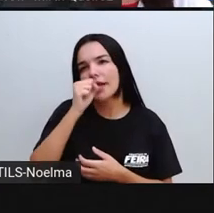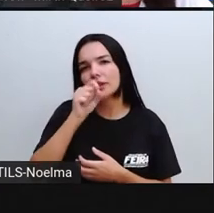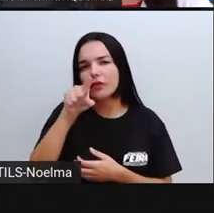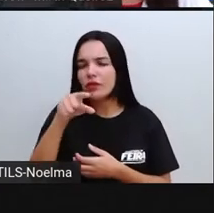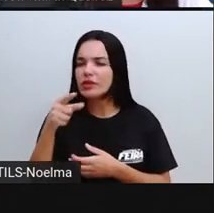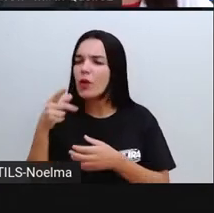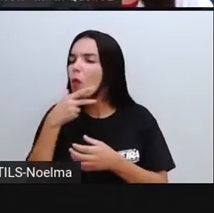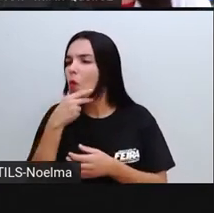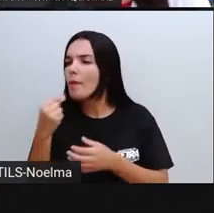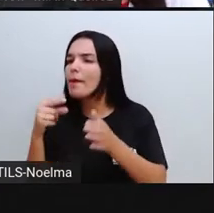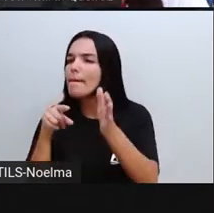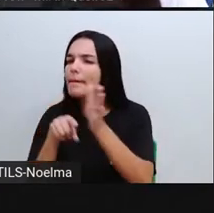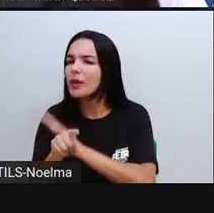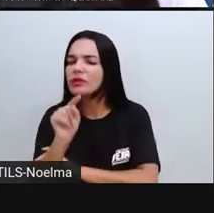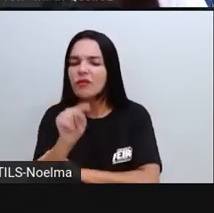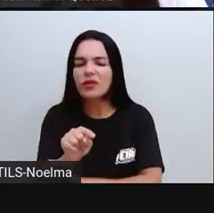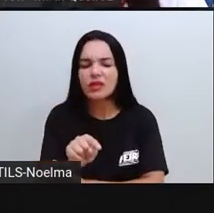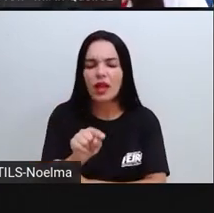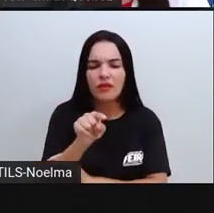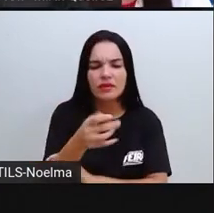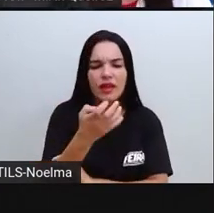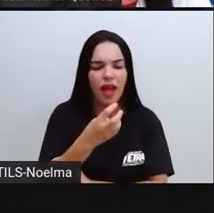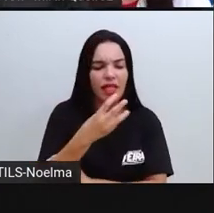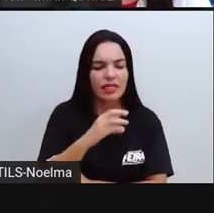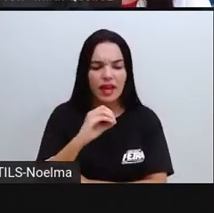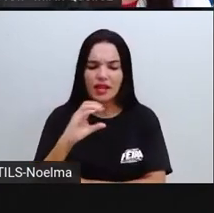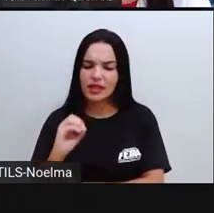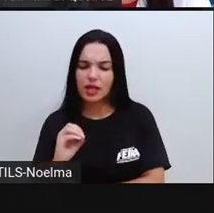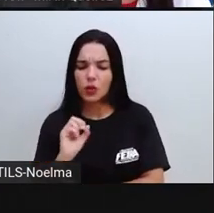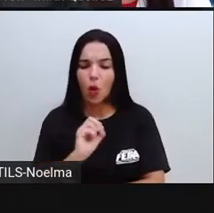de 300 ml ou de 500 ml?